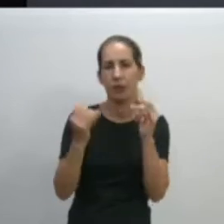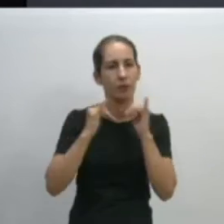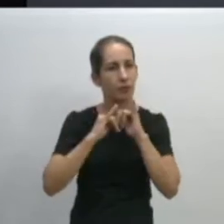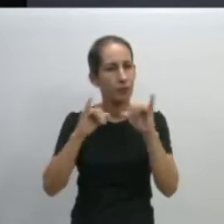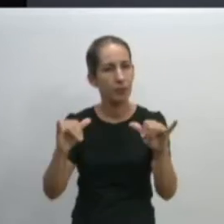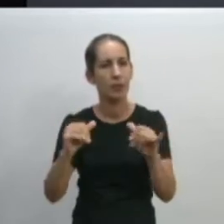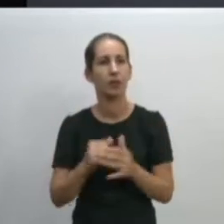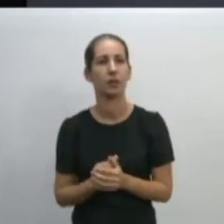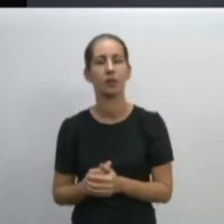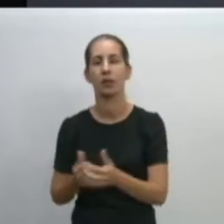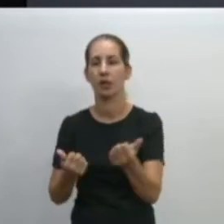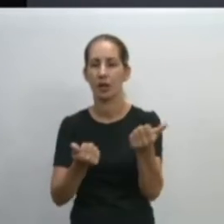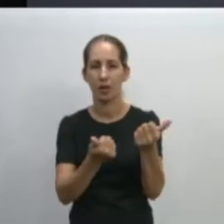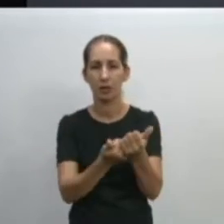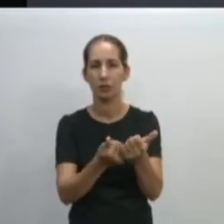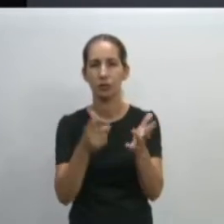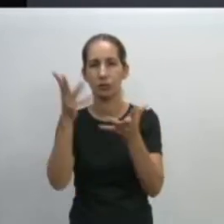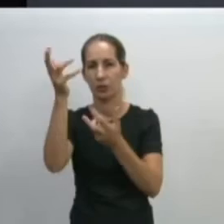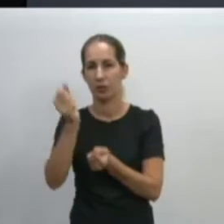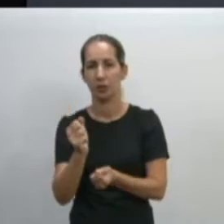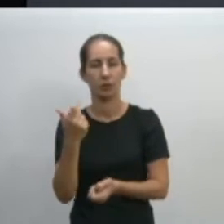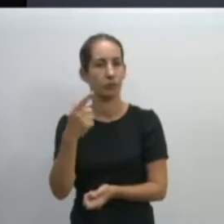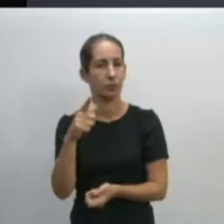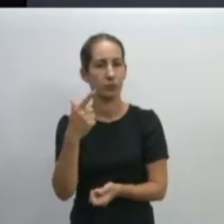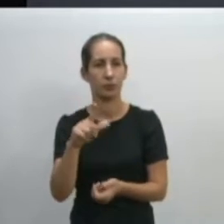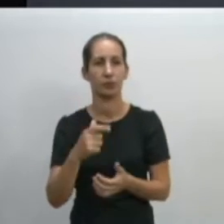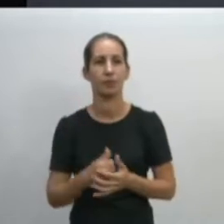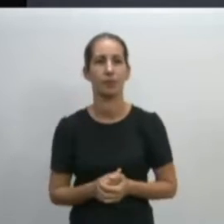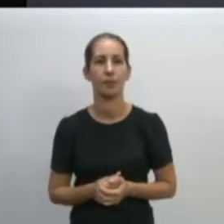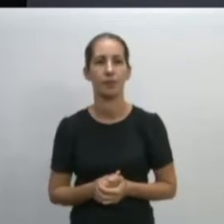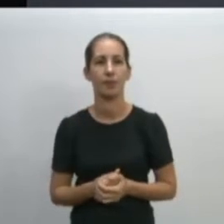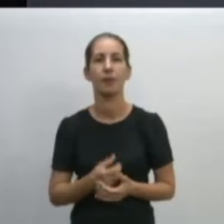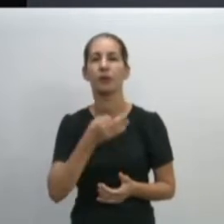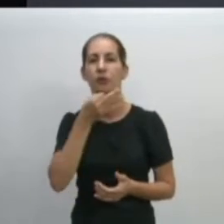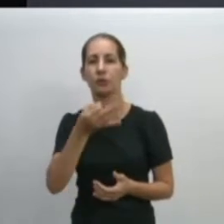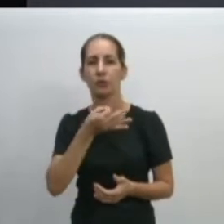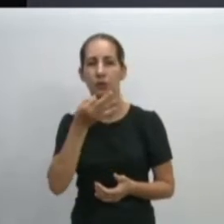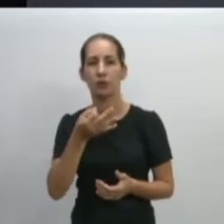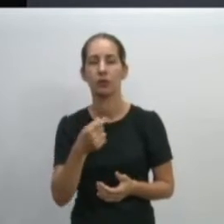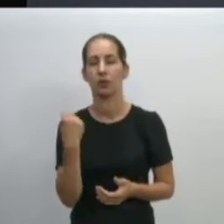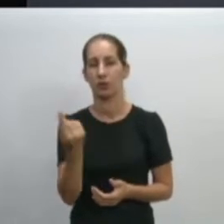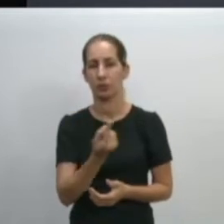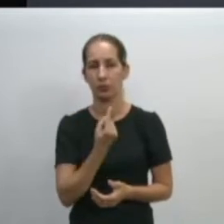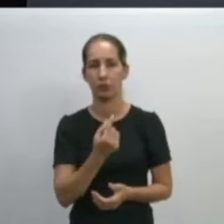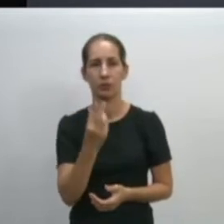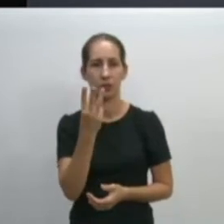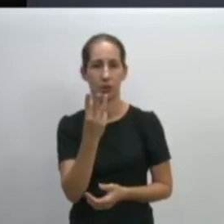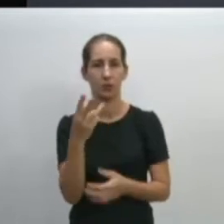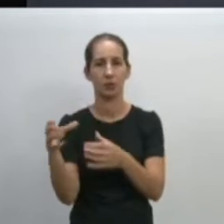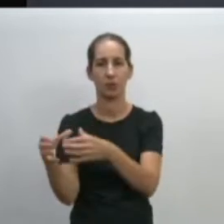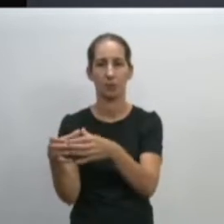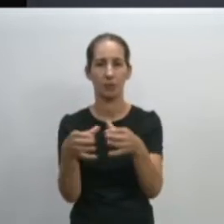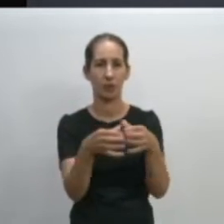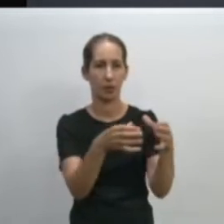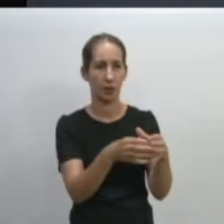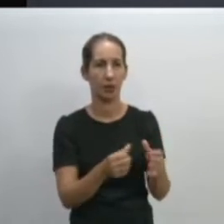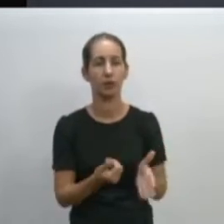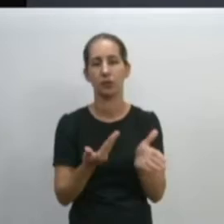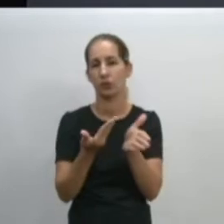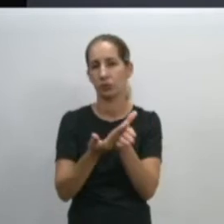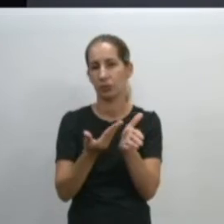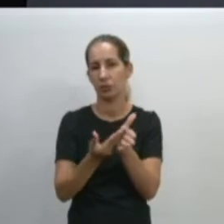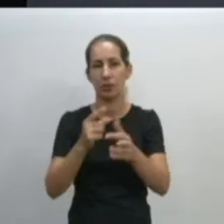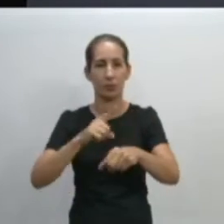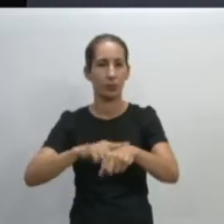que seus adjuntos não aceitaram a sugestão desta casa, das três bancadas, de fazer uma